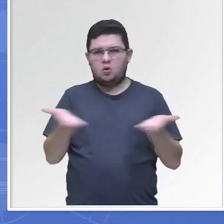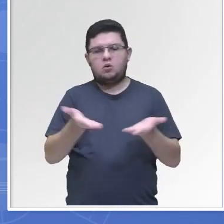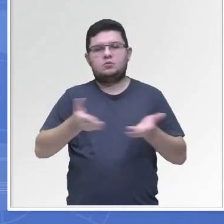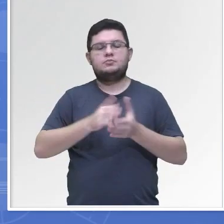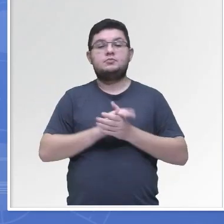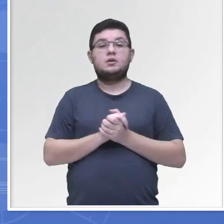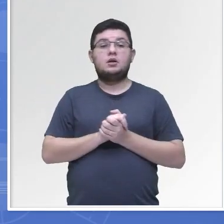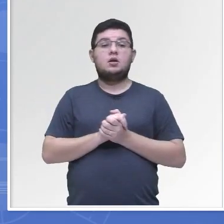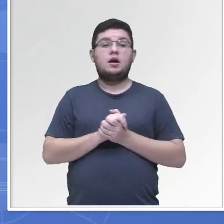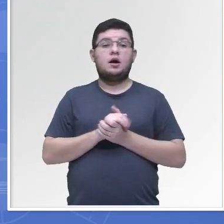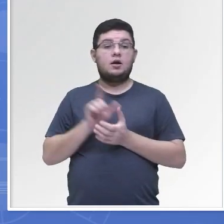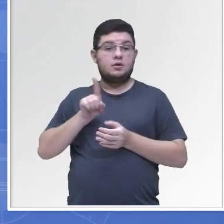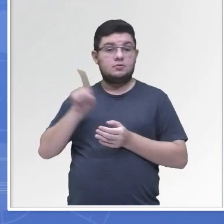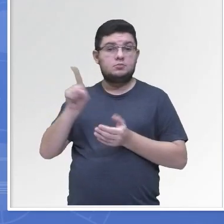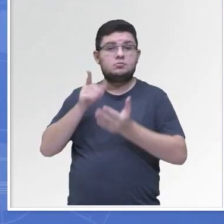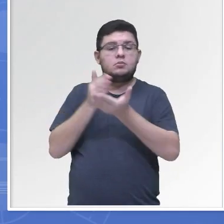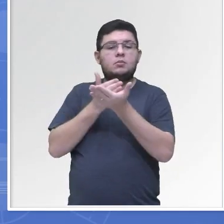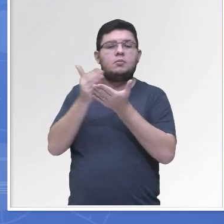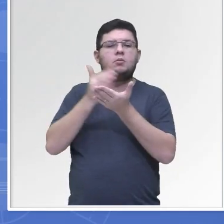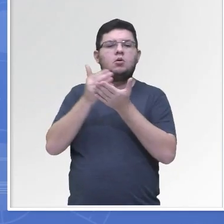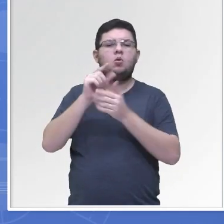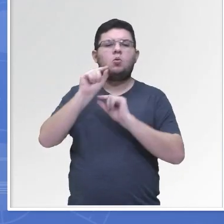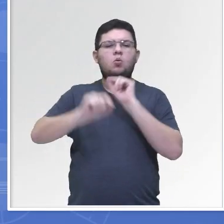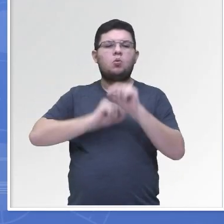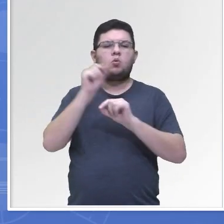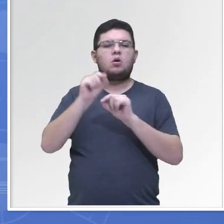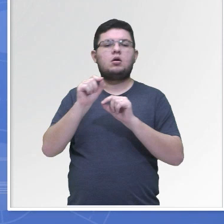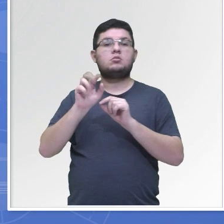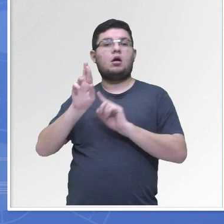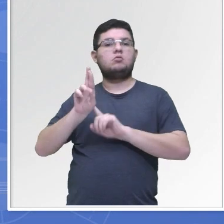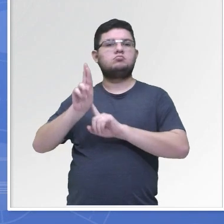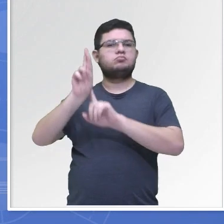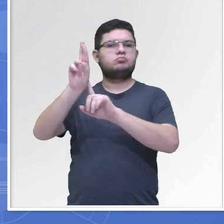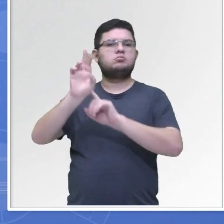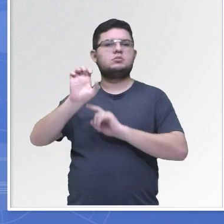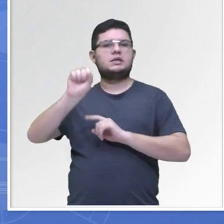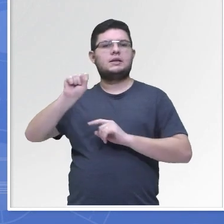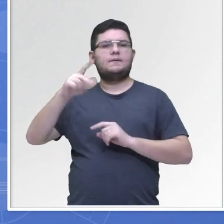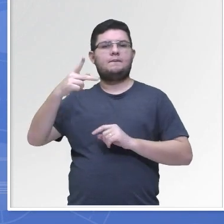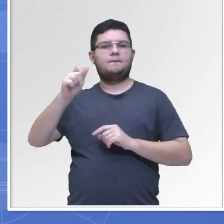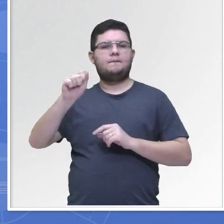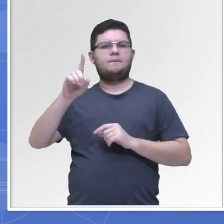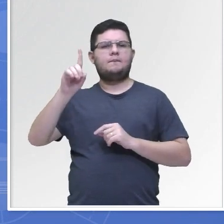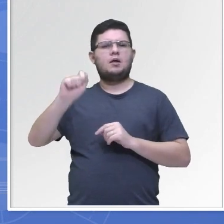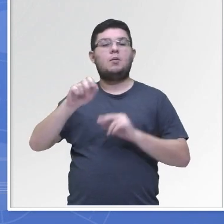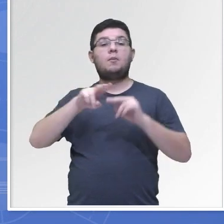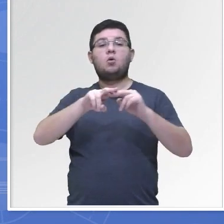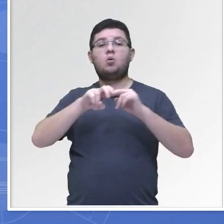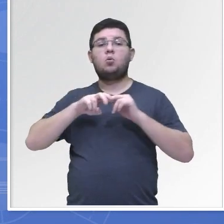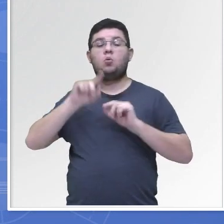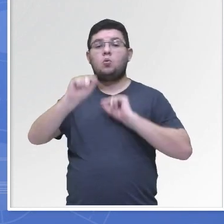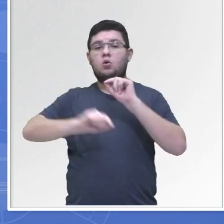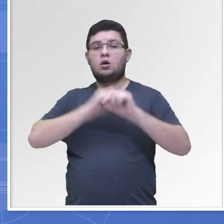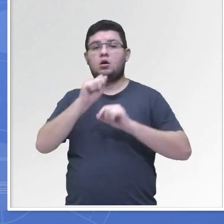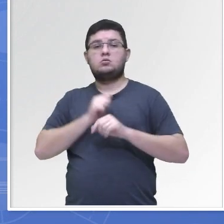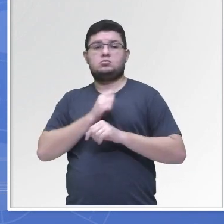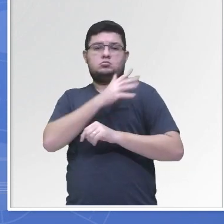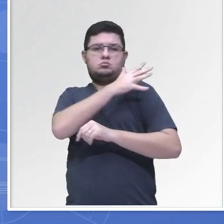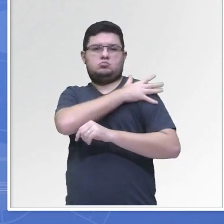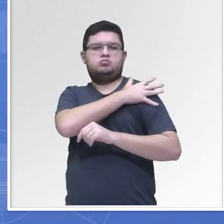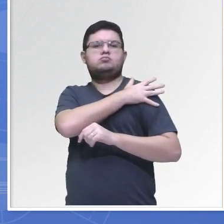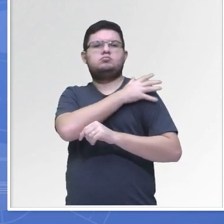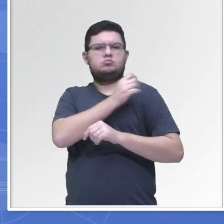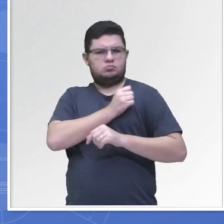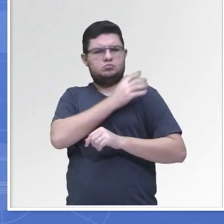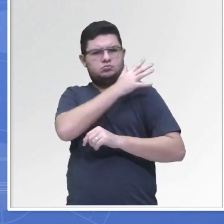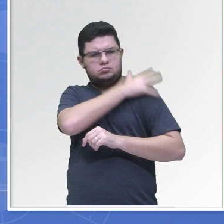Olha o conceito. O termo espada faz referência à atuação dos militares na transição da monarquia para a república. Porque,